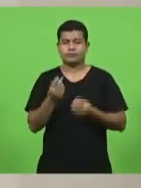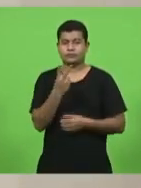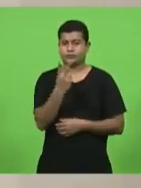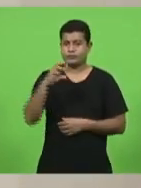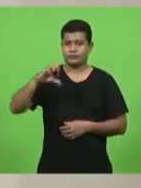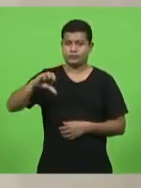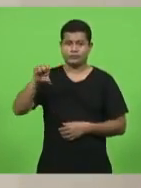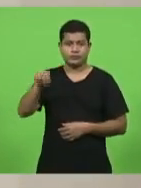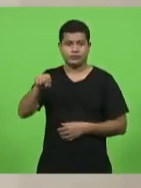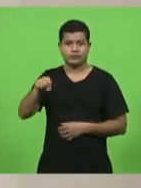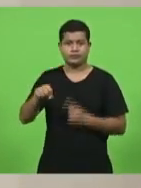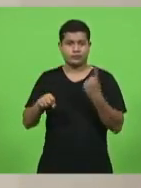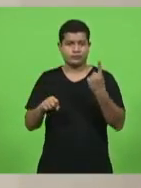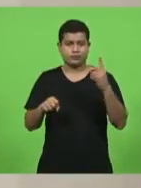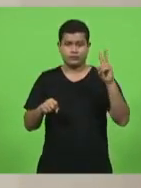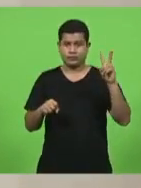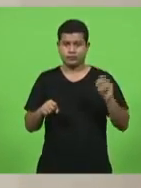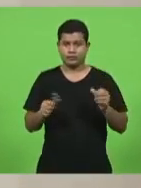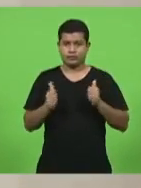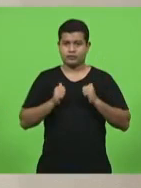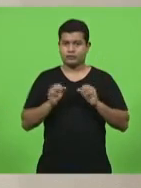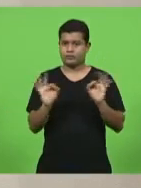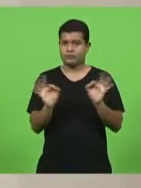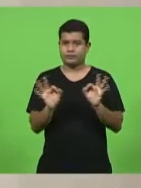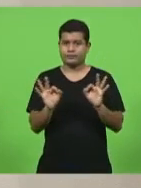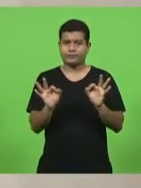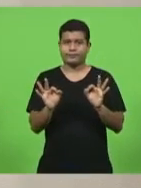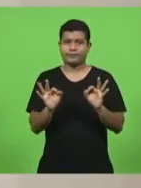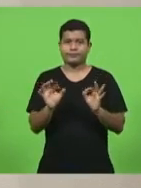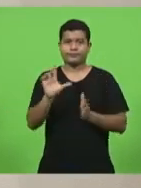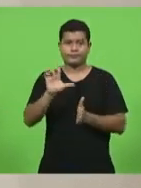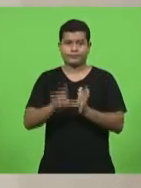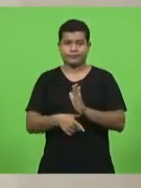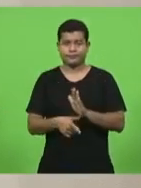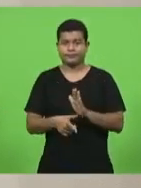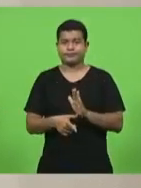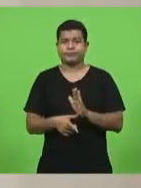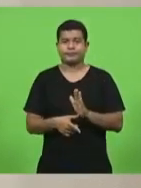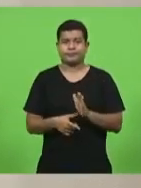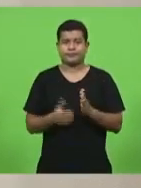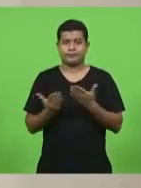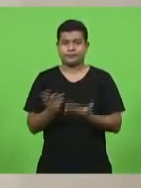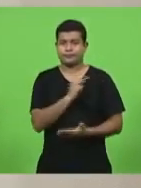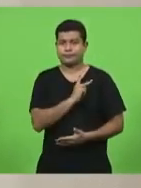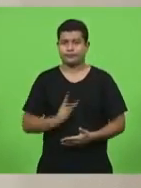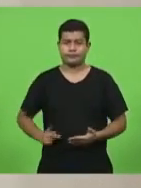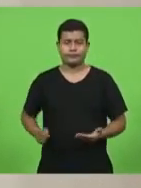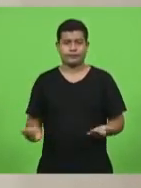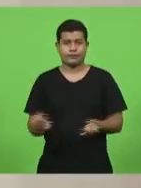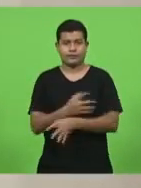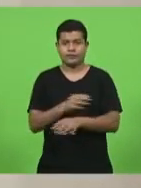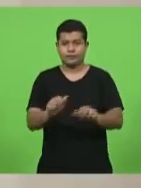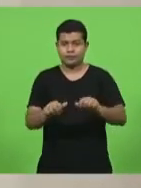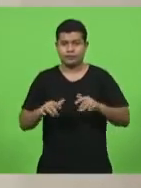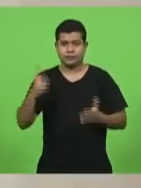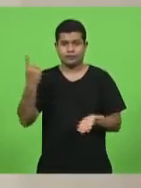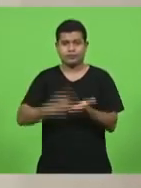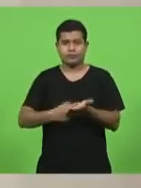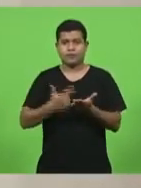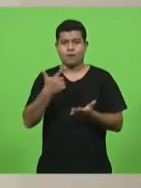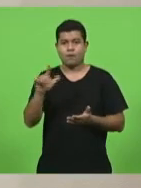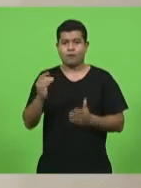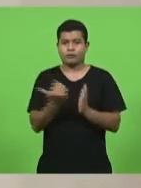e um voto não e nenhuma abstenção. Na sequência, o senhor presidente encerrou a sessão e convocou outra